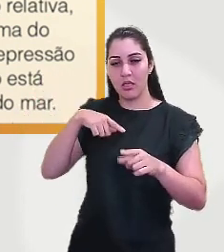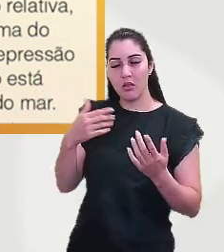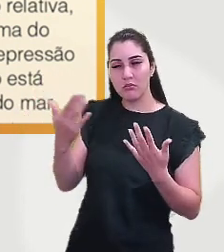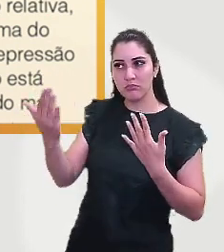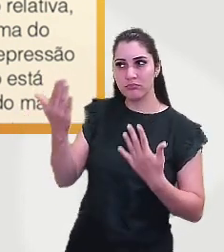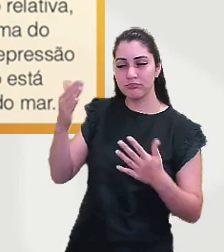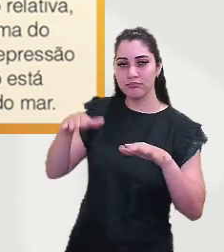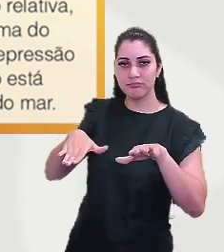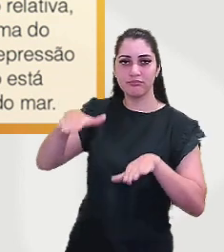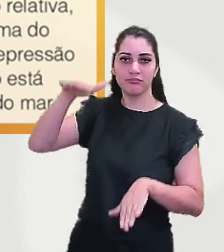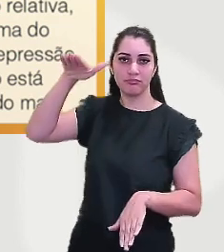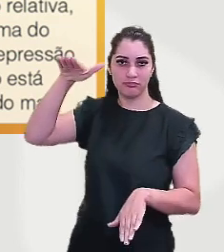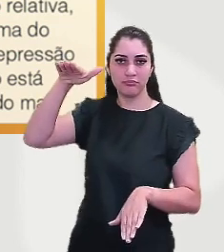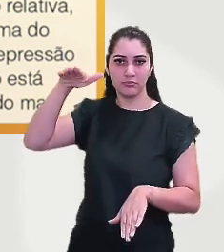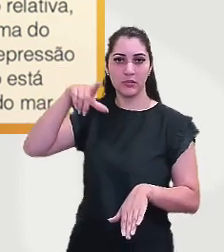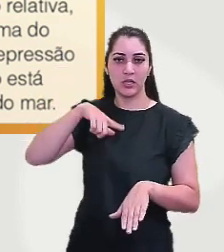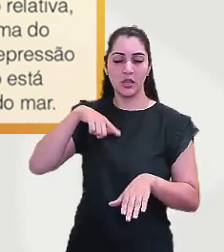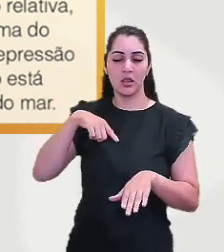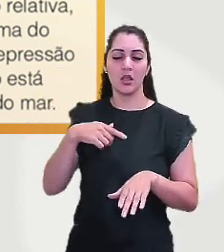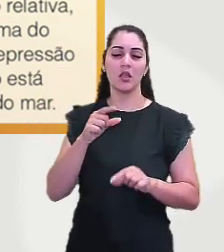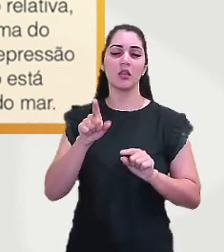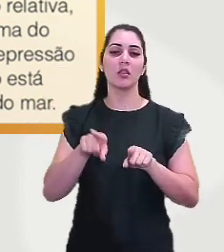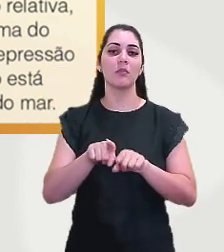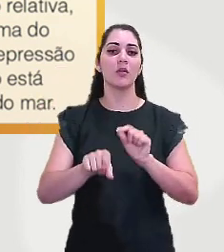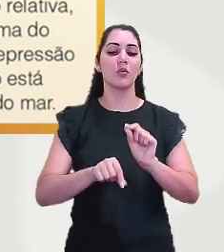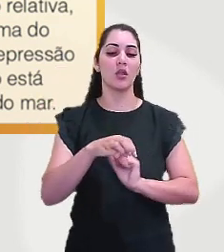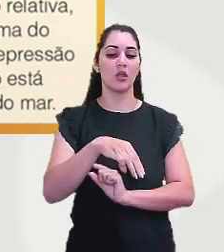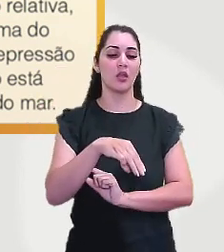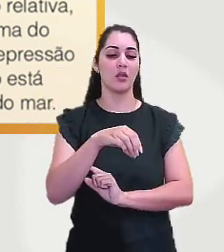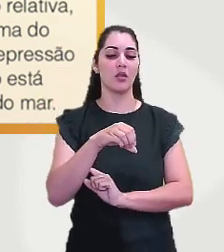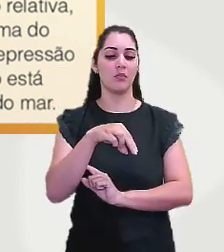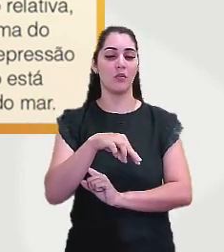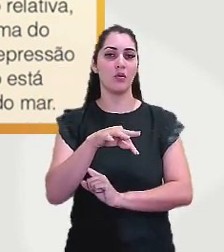altas. E as montanhas, né? Que são porções